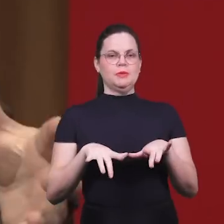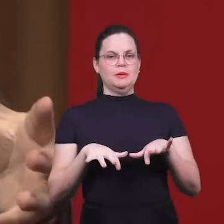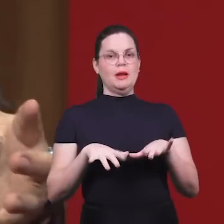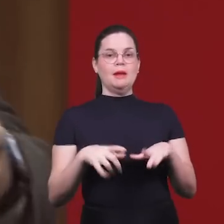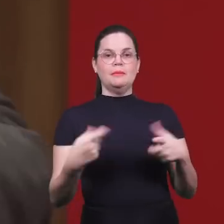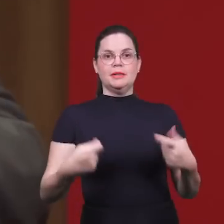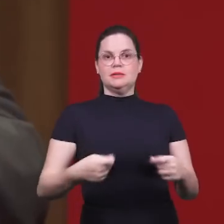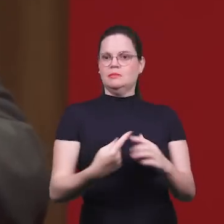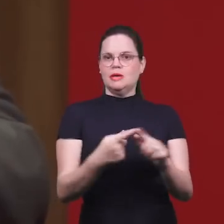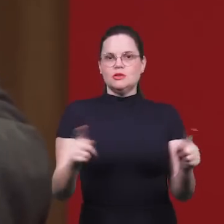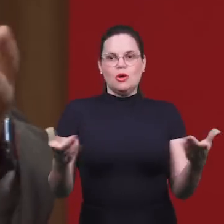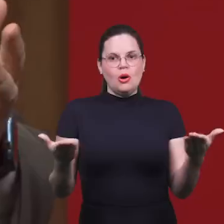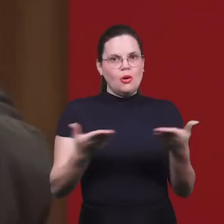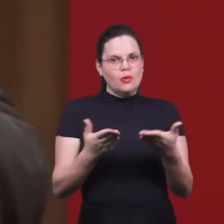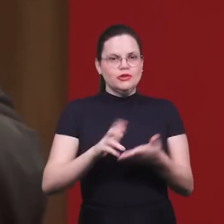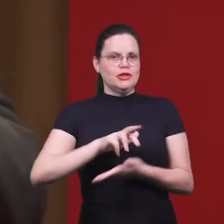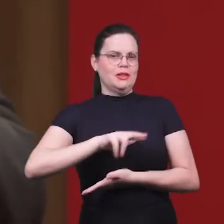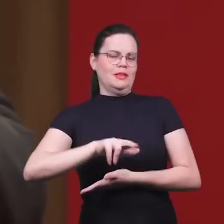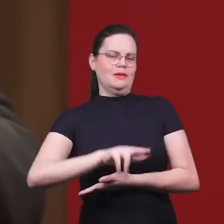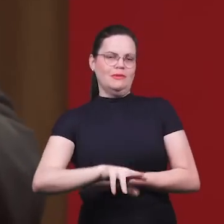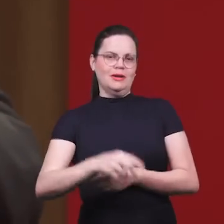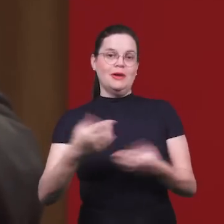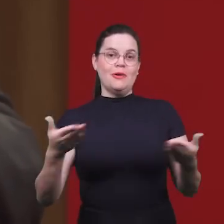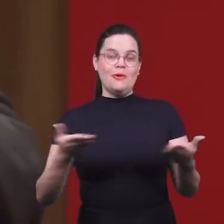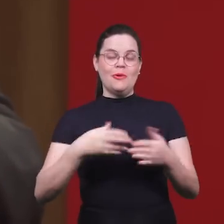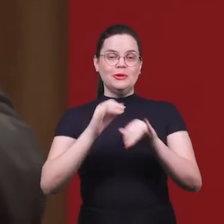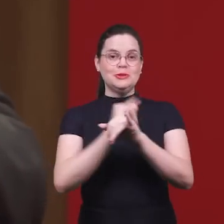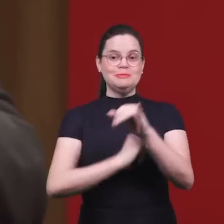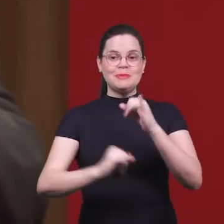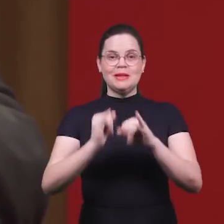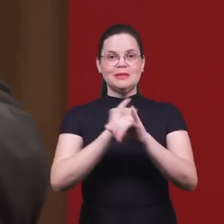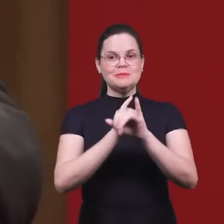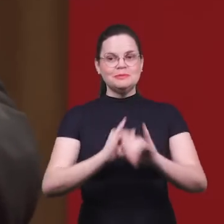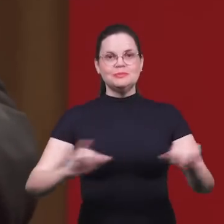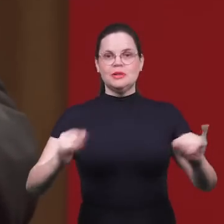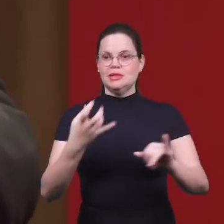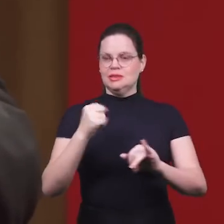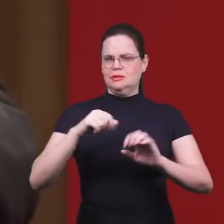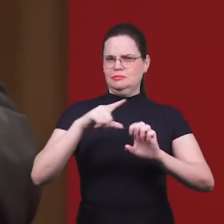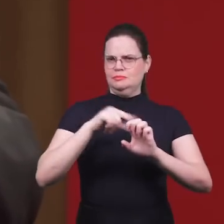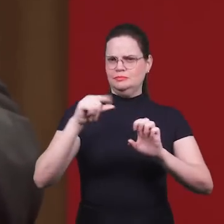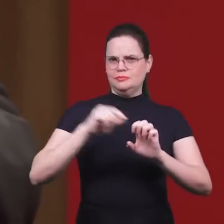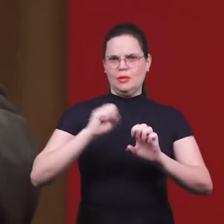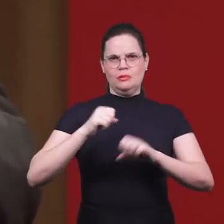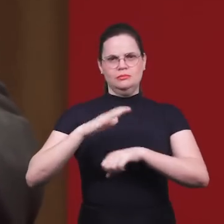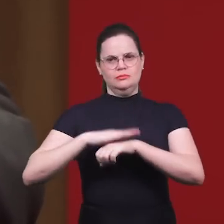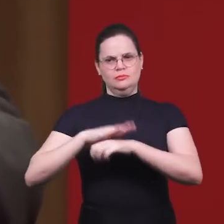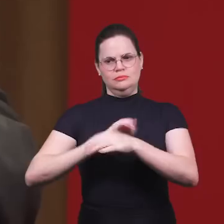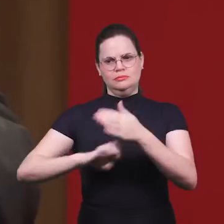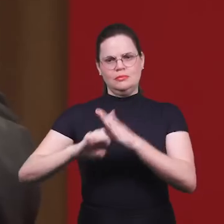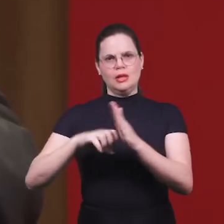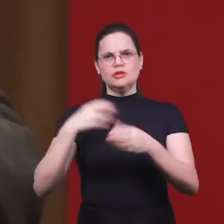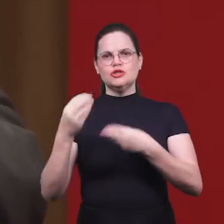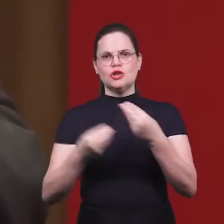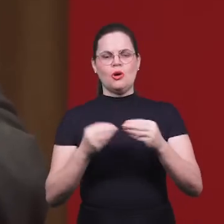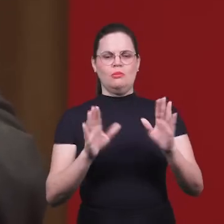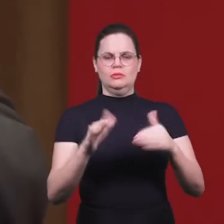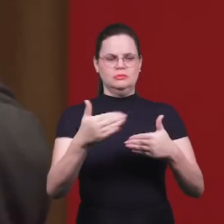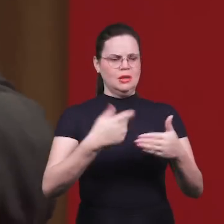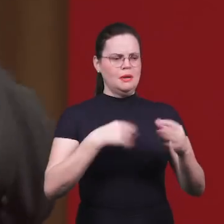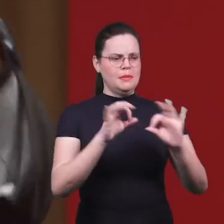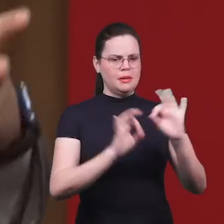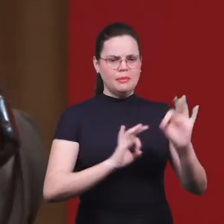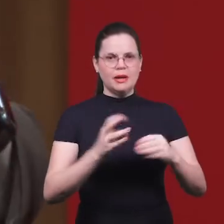e do autônomo, ele vai ter mais recursos para se capacitar, seja para como embalar, ofertar os serviços dele,